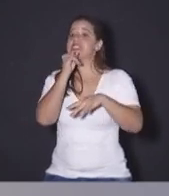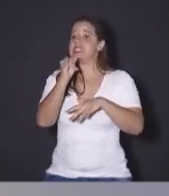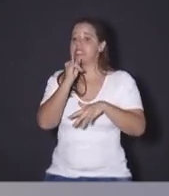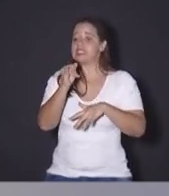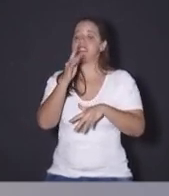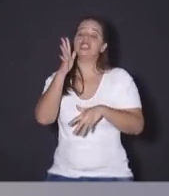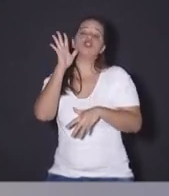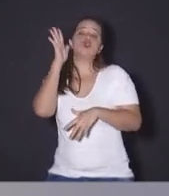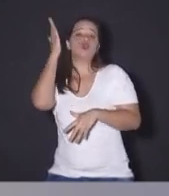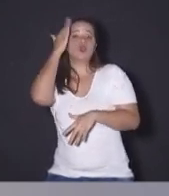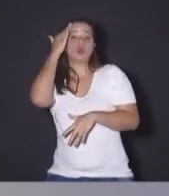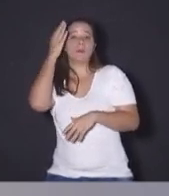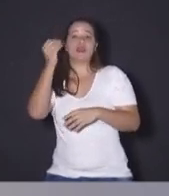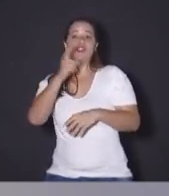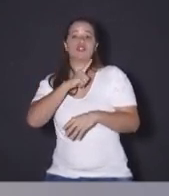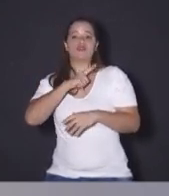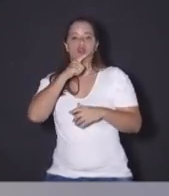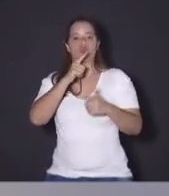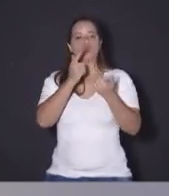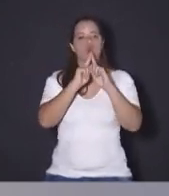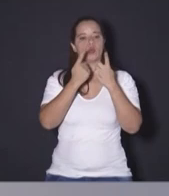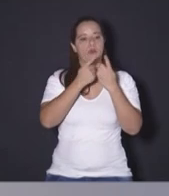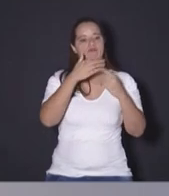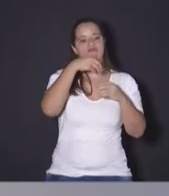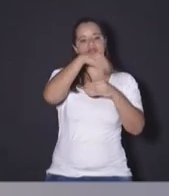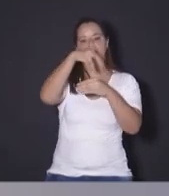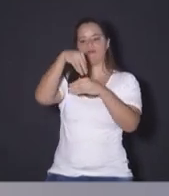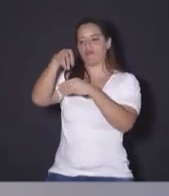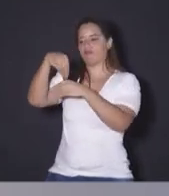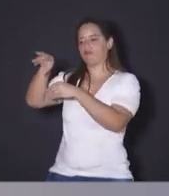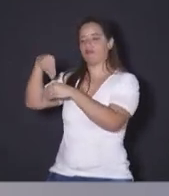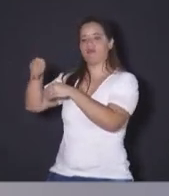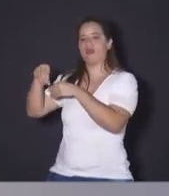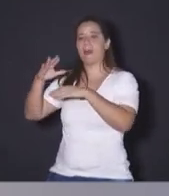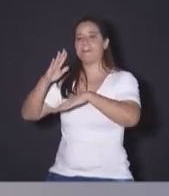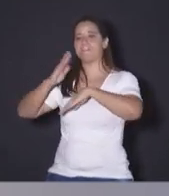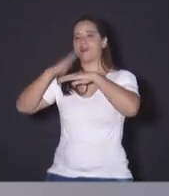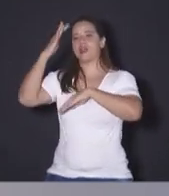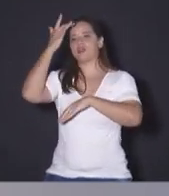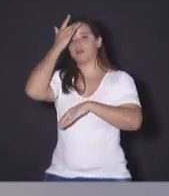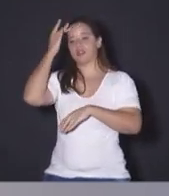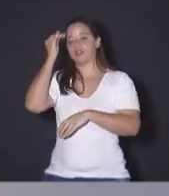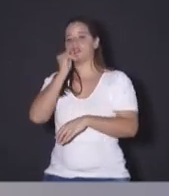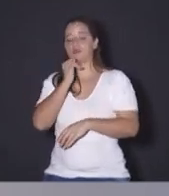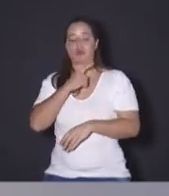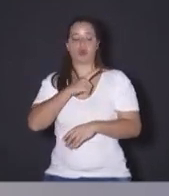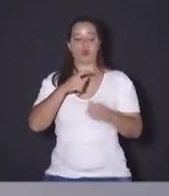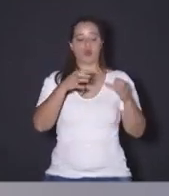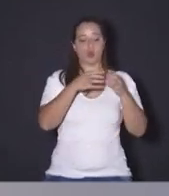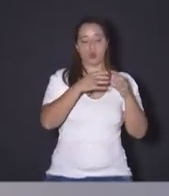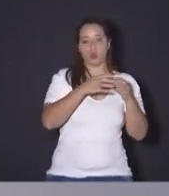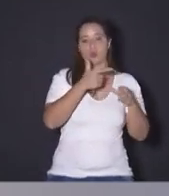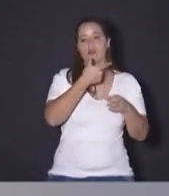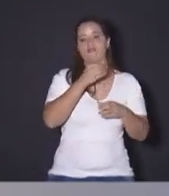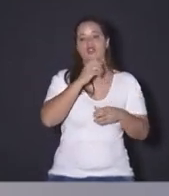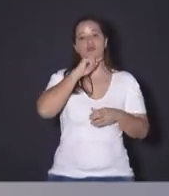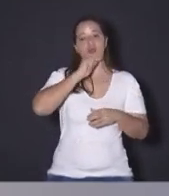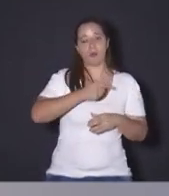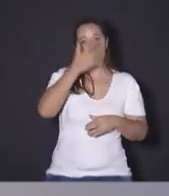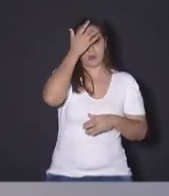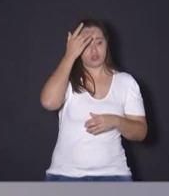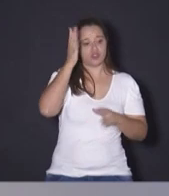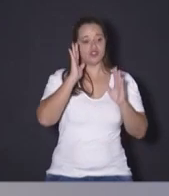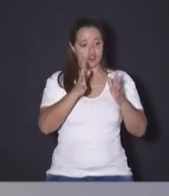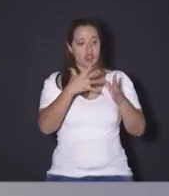ele tiver que passar por mais grupos para chegar a mais pessoas se eu tenho um grupo com 20 mil pessoas e esse grupo já recebeu